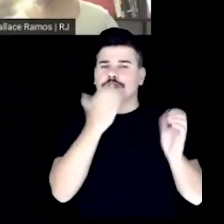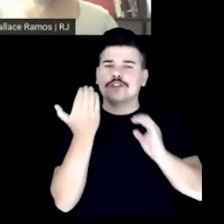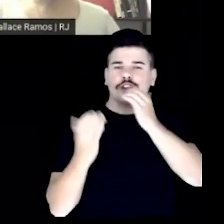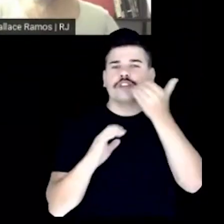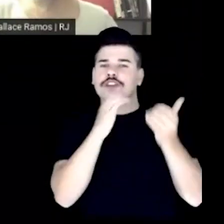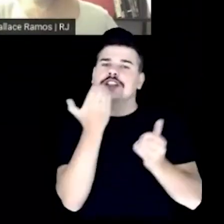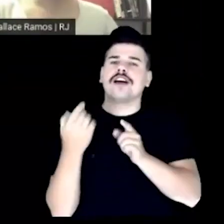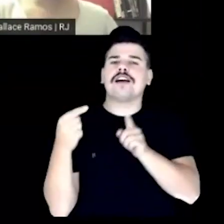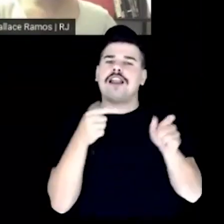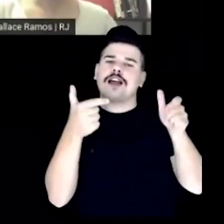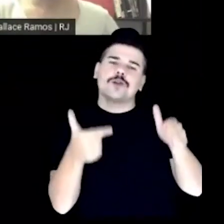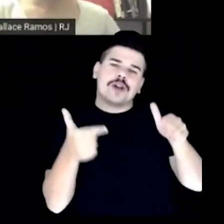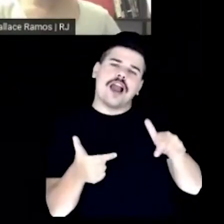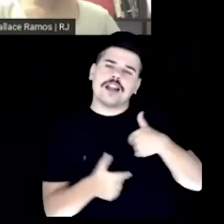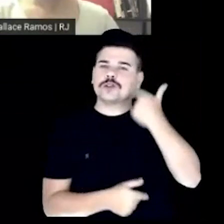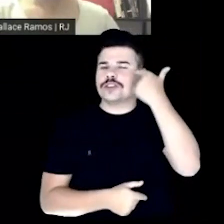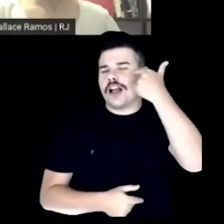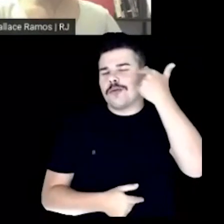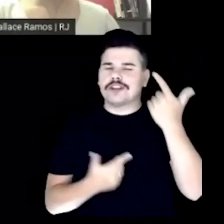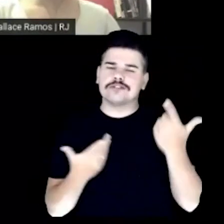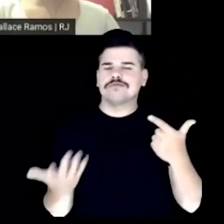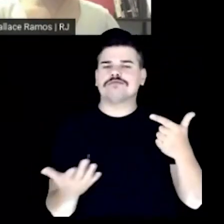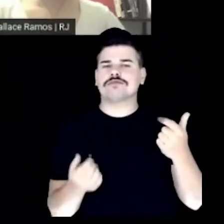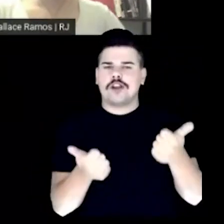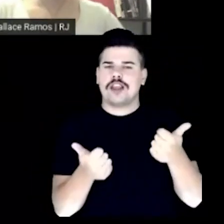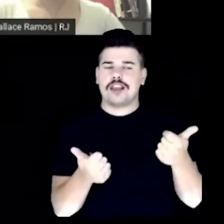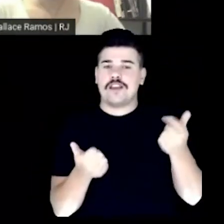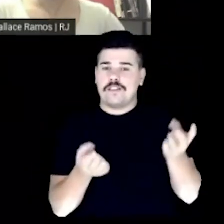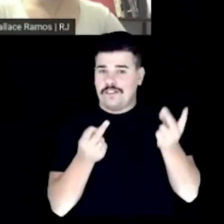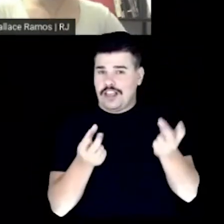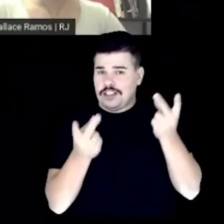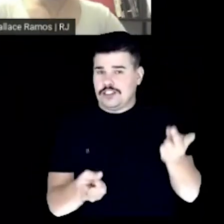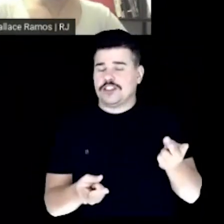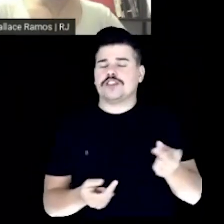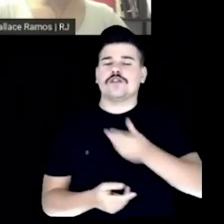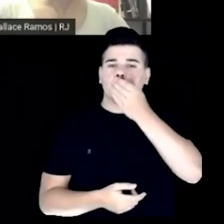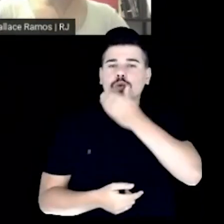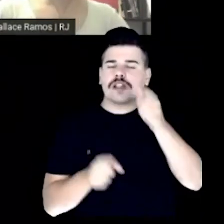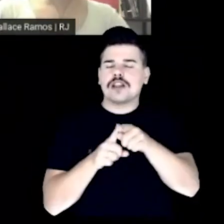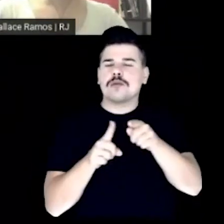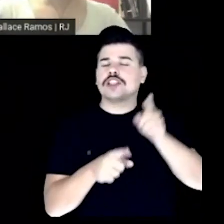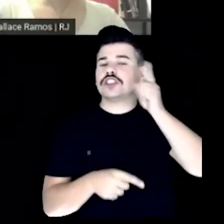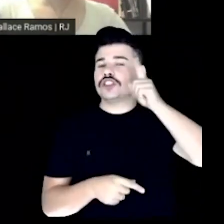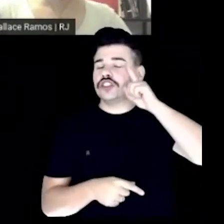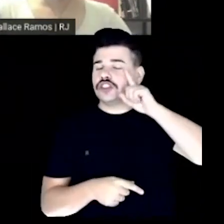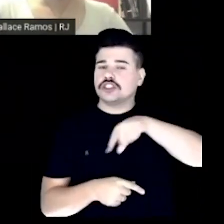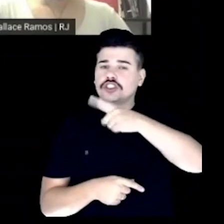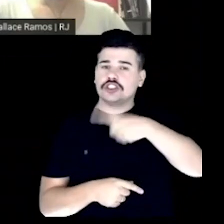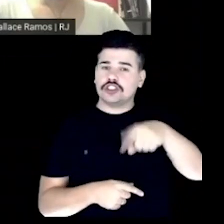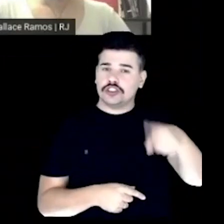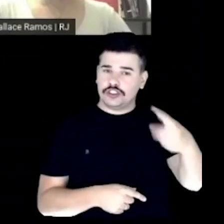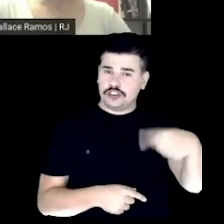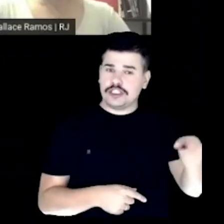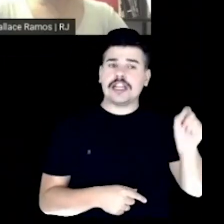Eu acho assim, ah, fruteira do japonês, um negócio assim. Aí vem a fruteira, vem os dias do cinema, o cinema não abre